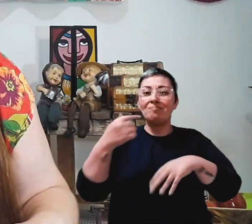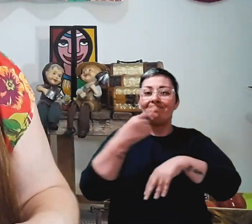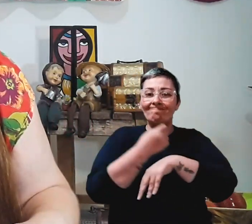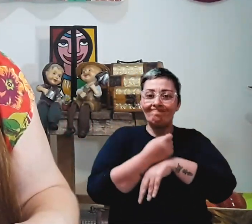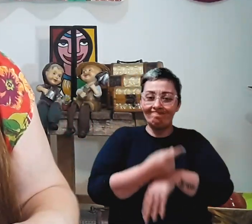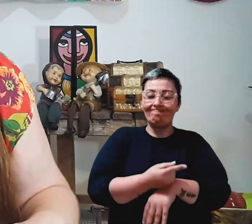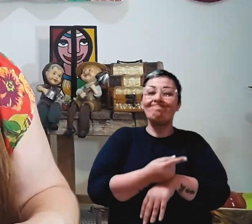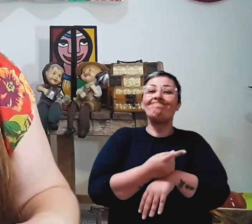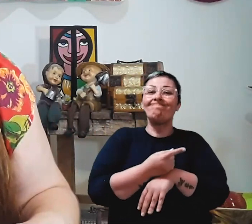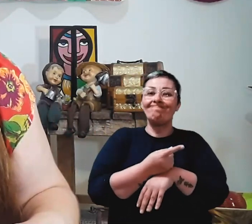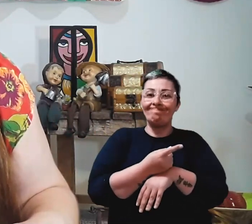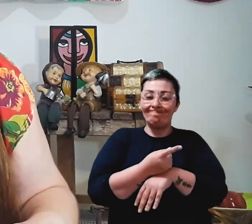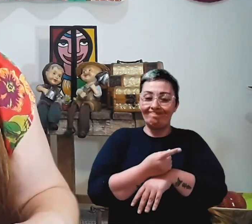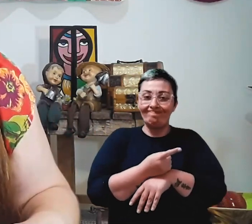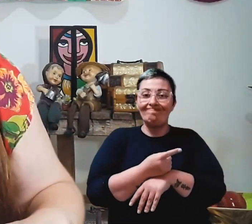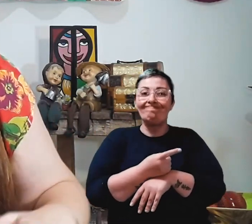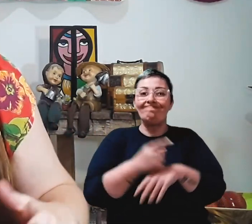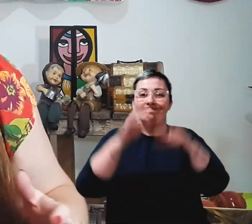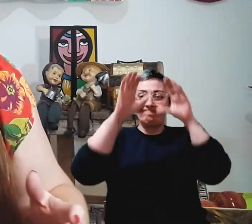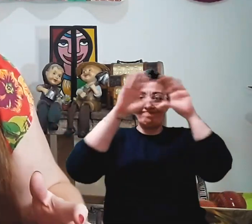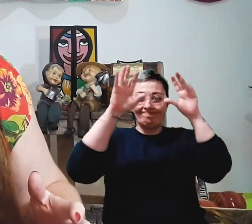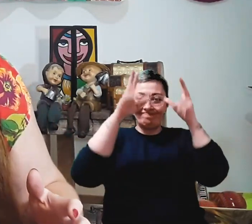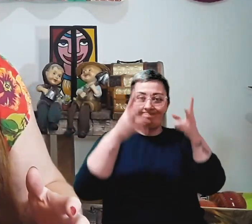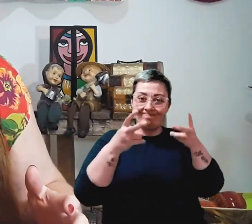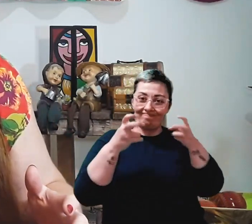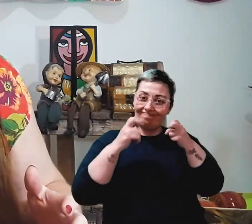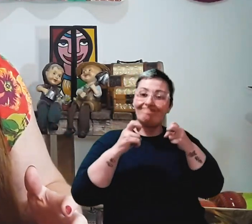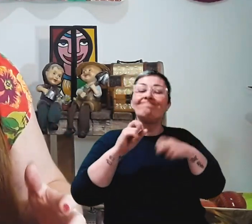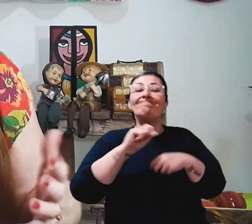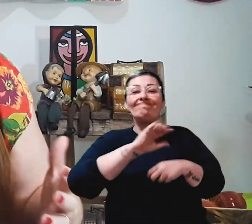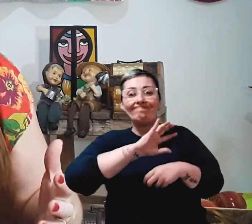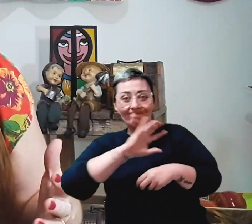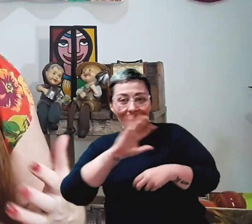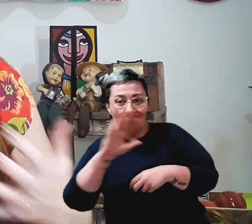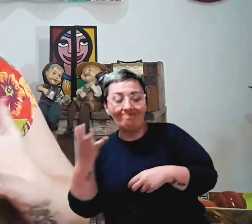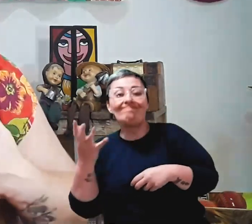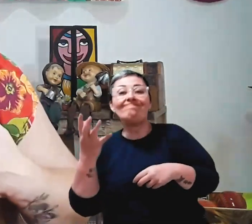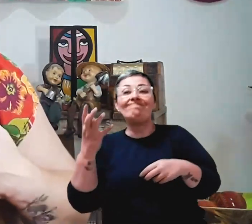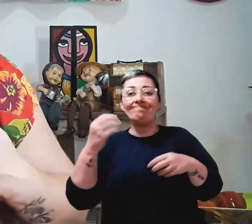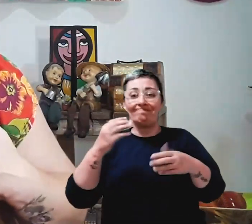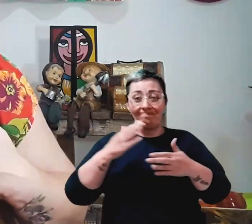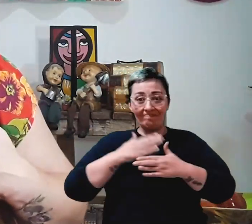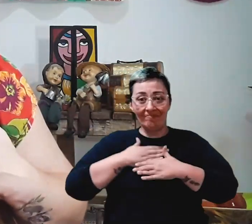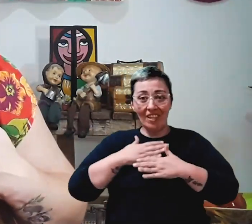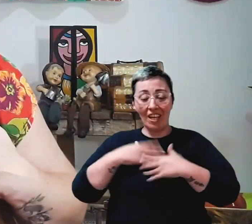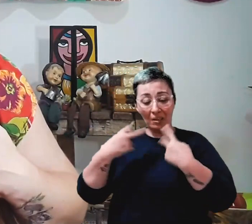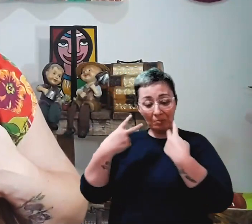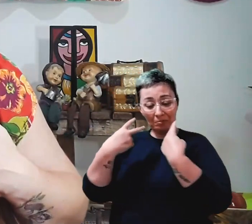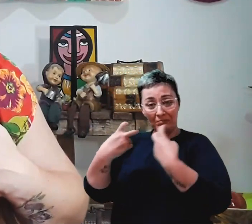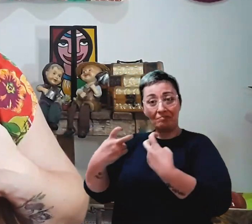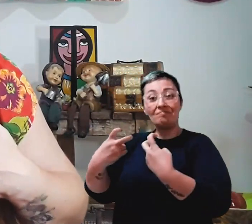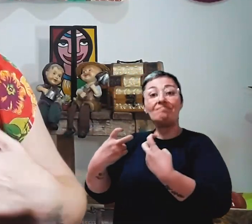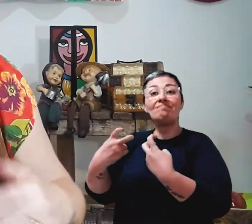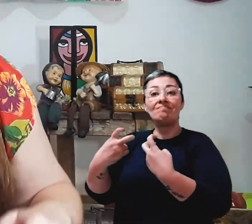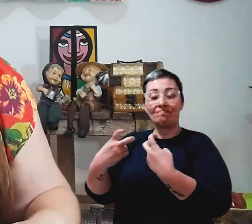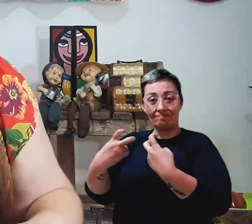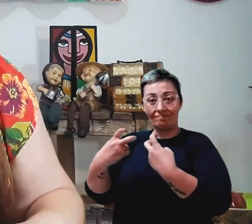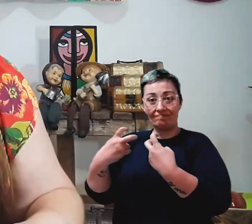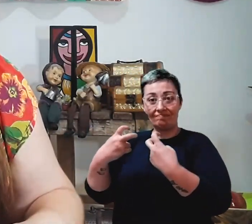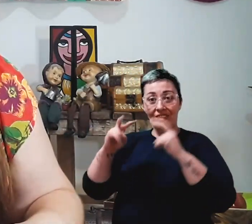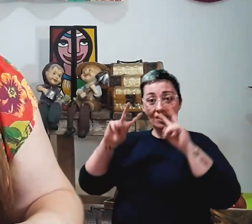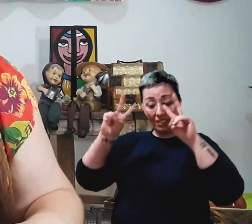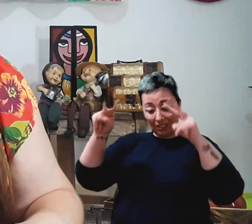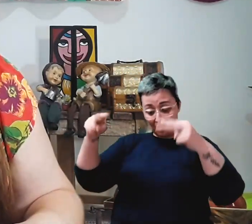momento, ela percebeu tudo o que estava acontecendo, ela se percebeu. E